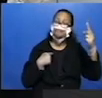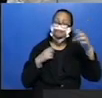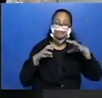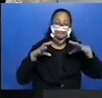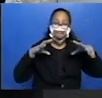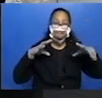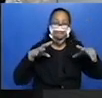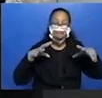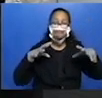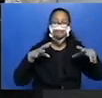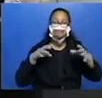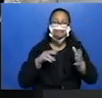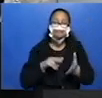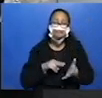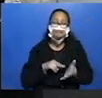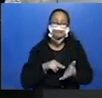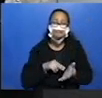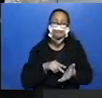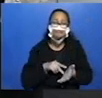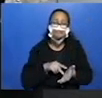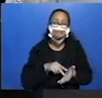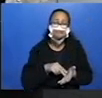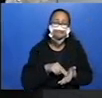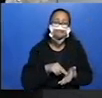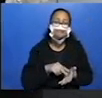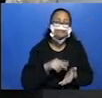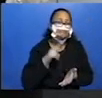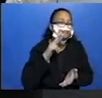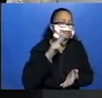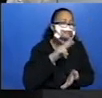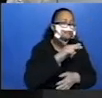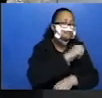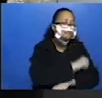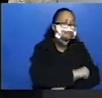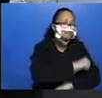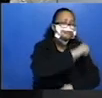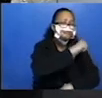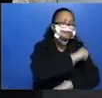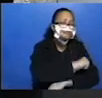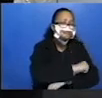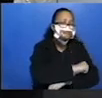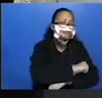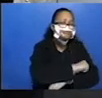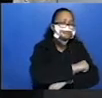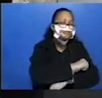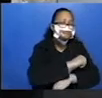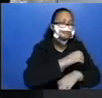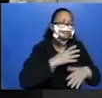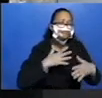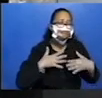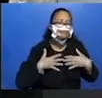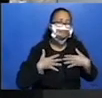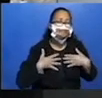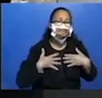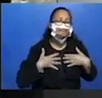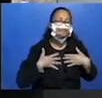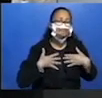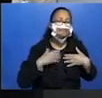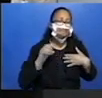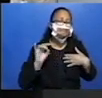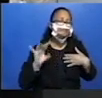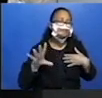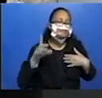monstro. Bem lentamente, eu fui olhar pela janela, mas para meu alívio, era só um